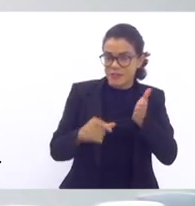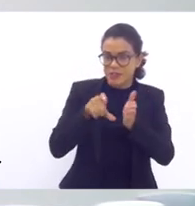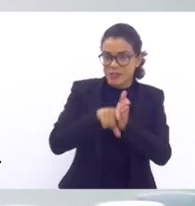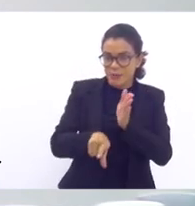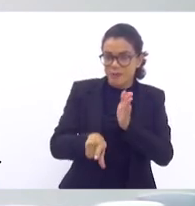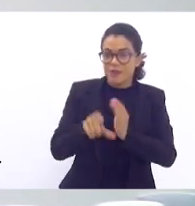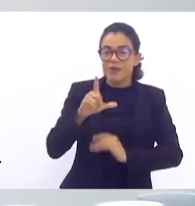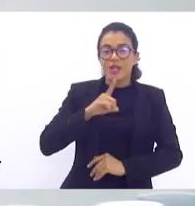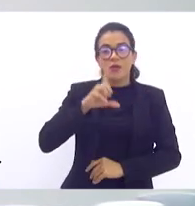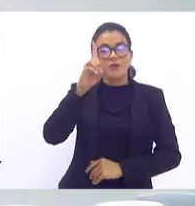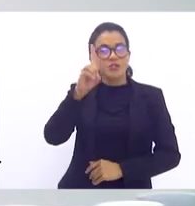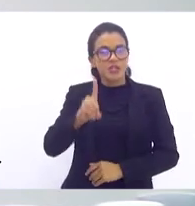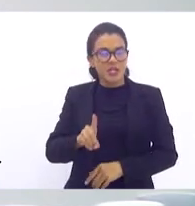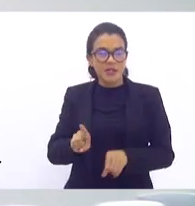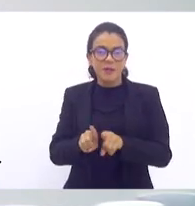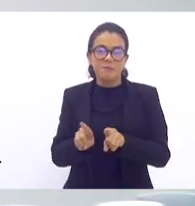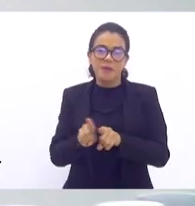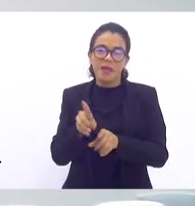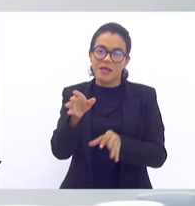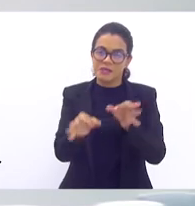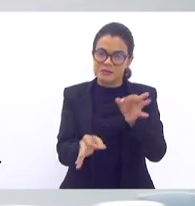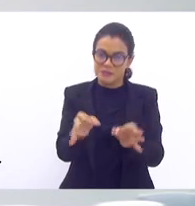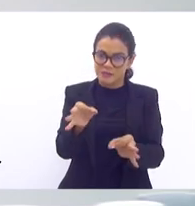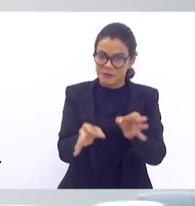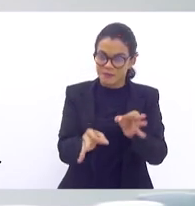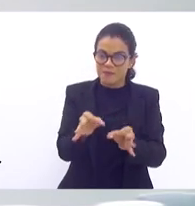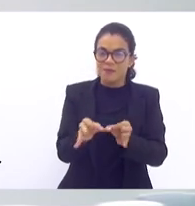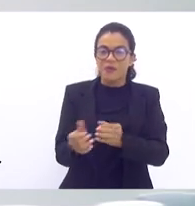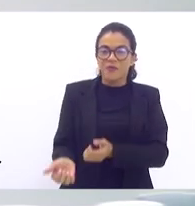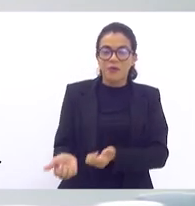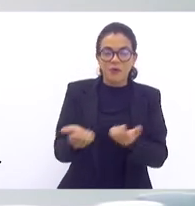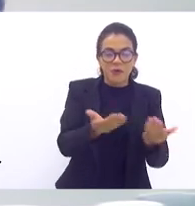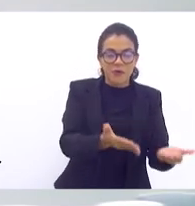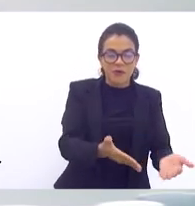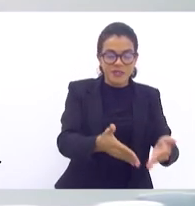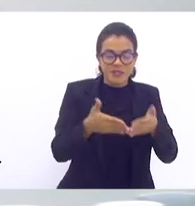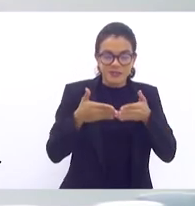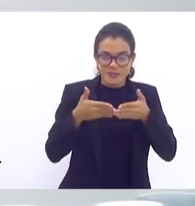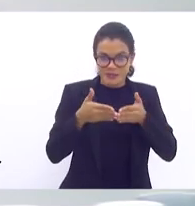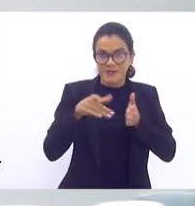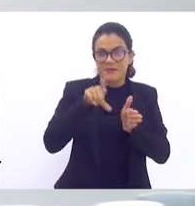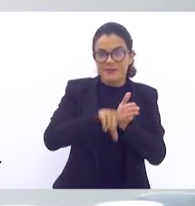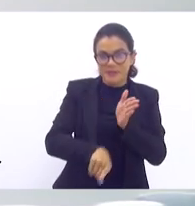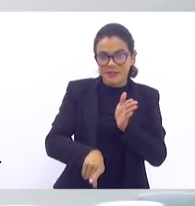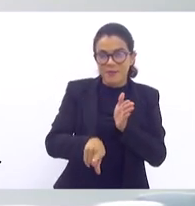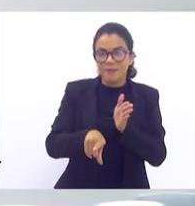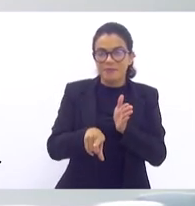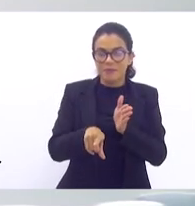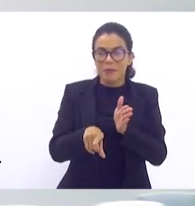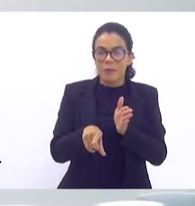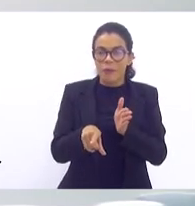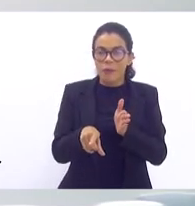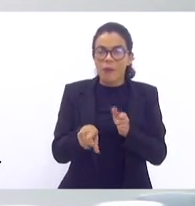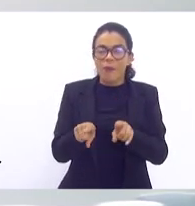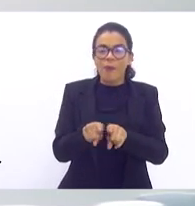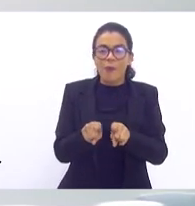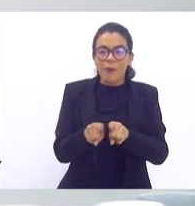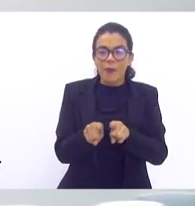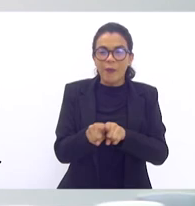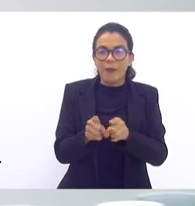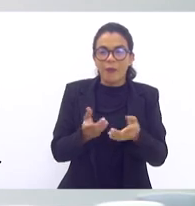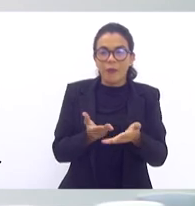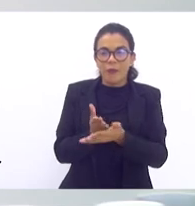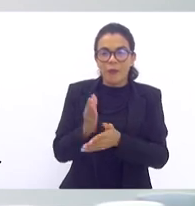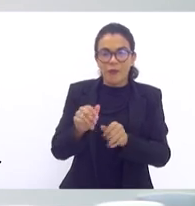que eles entram a questão judicial foi concedido o incentivo fiscal foi aprovado no numa